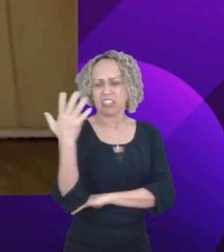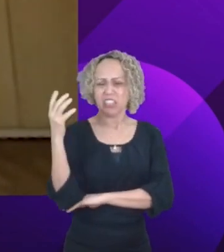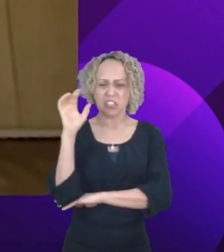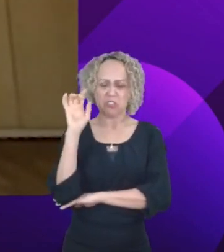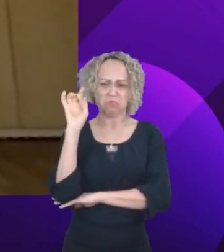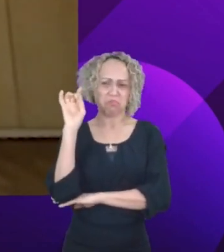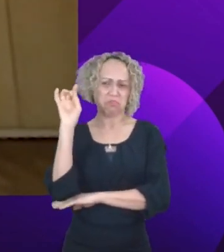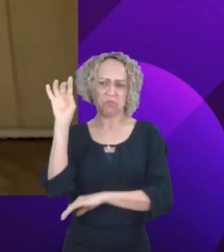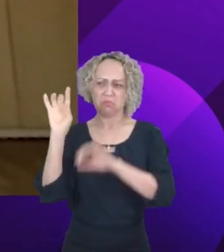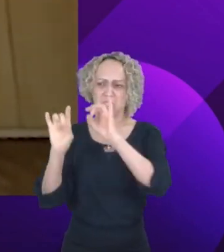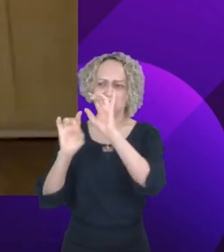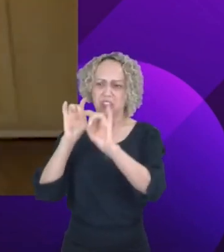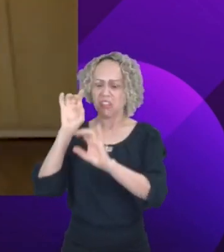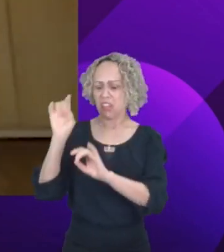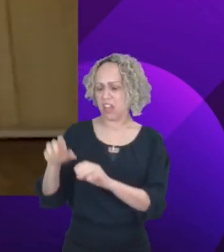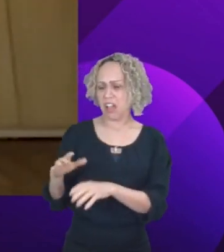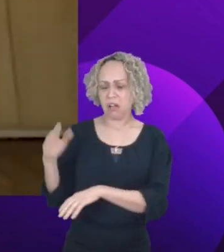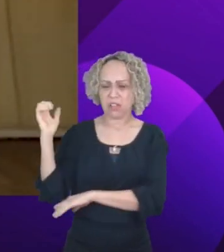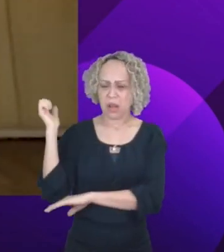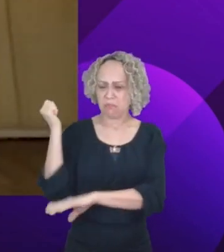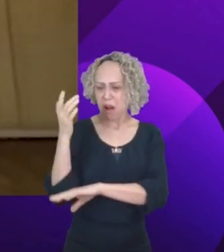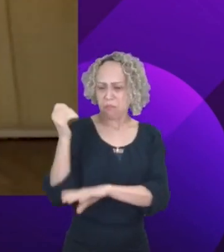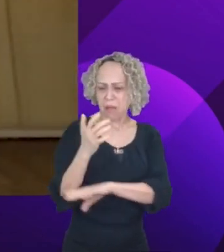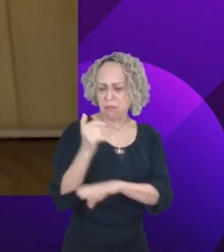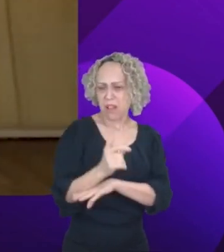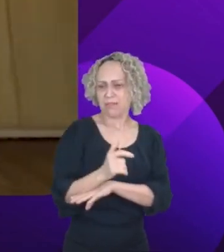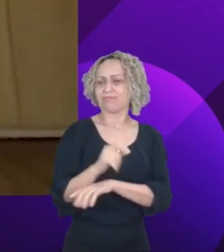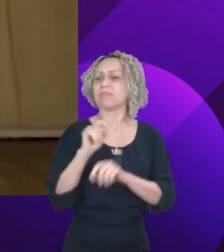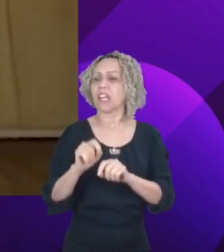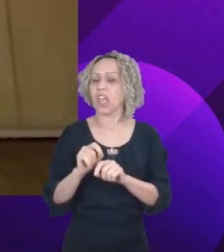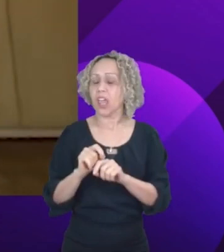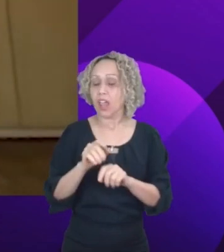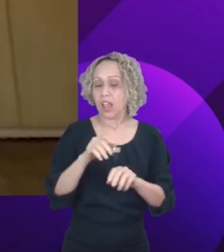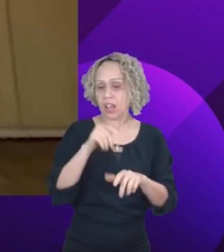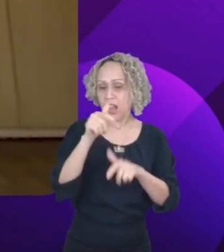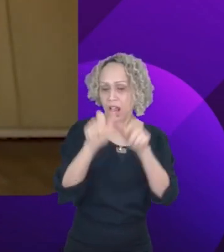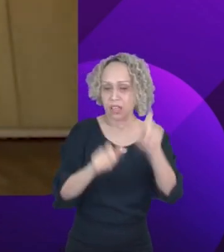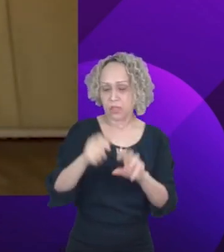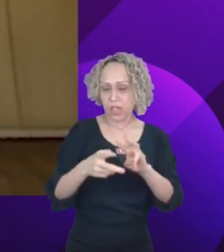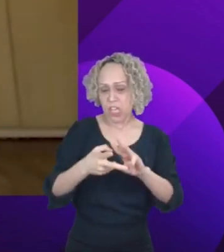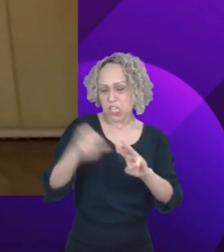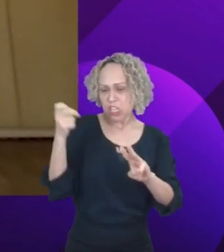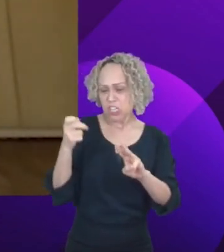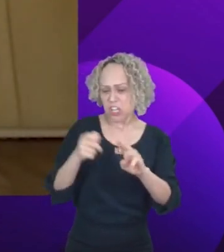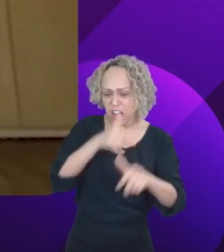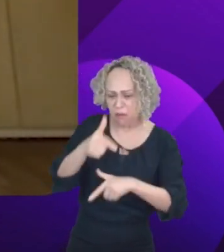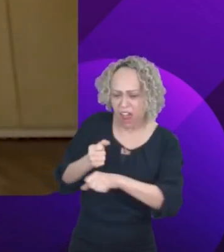desse território com base na mão de obra escrava indígena para exportação para a Europa,